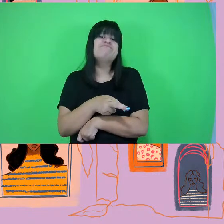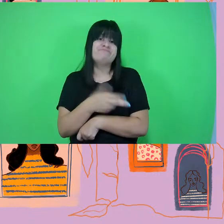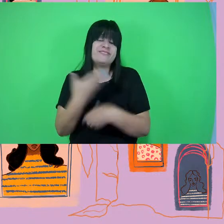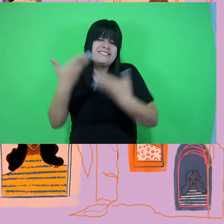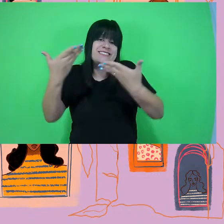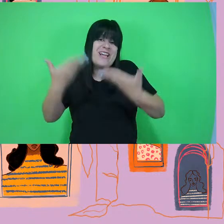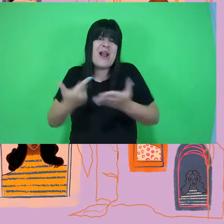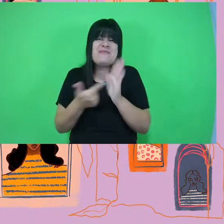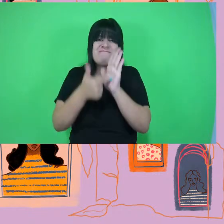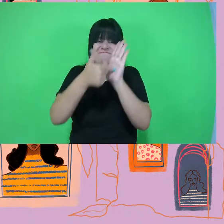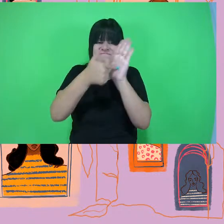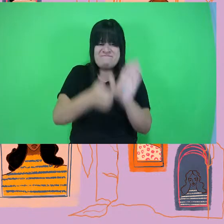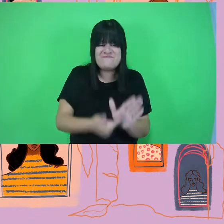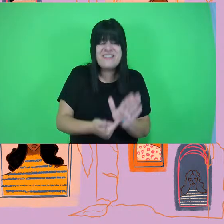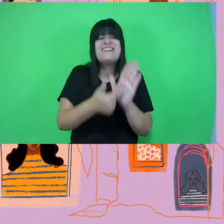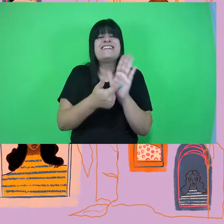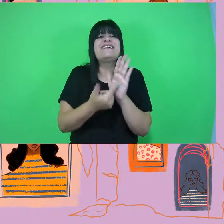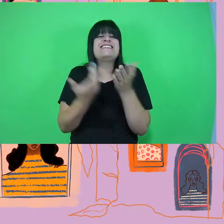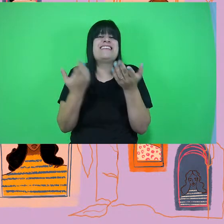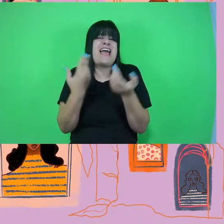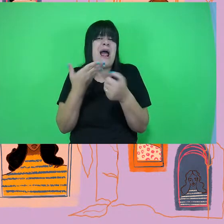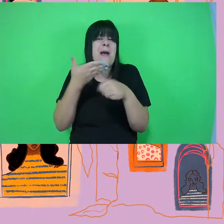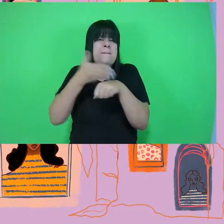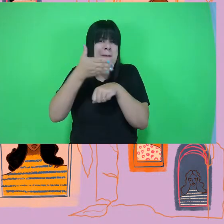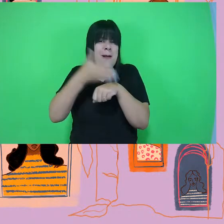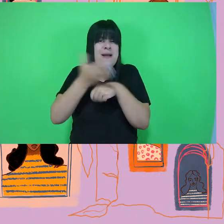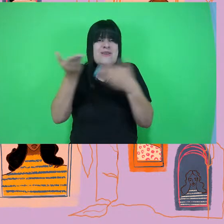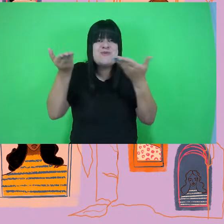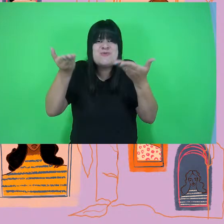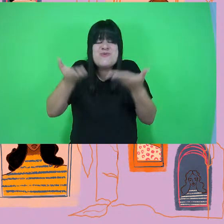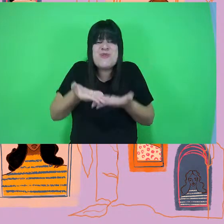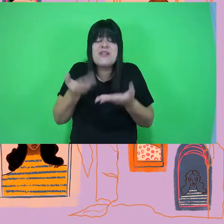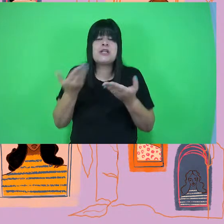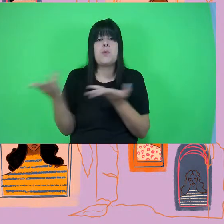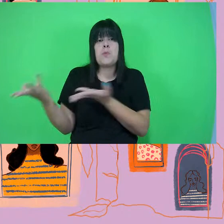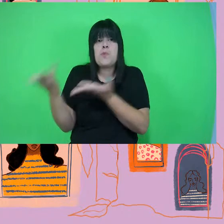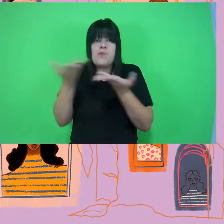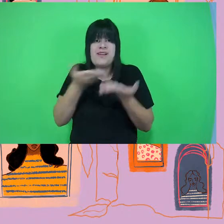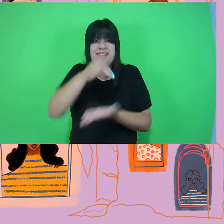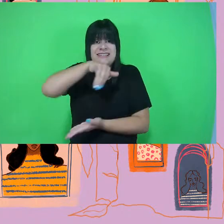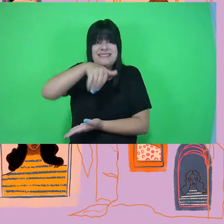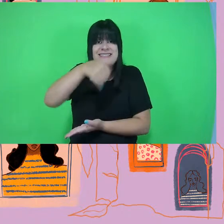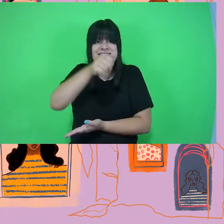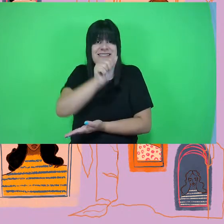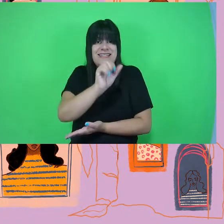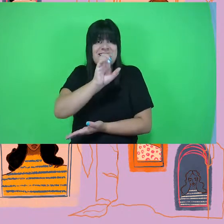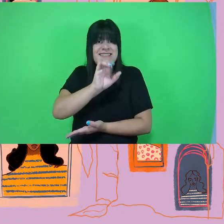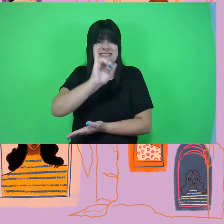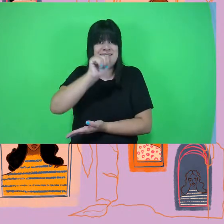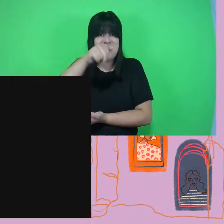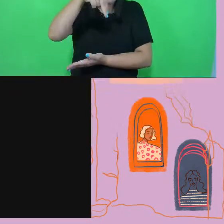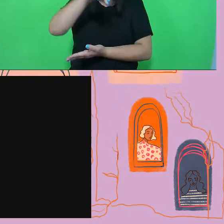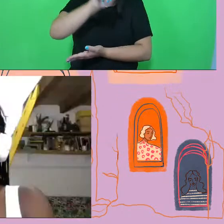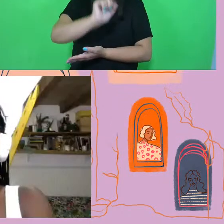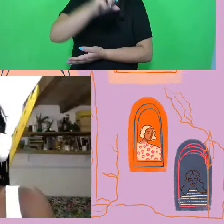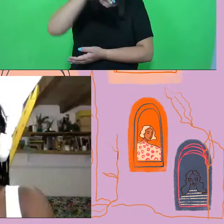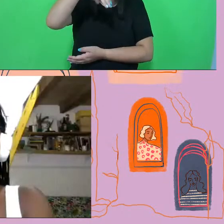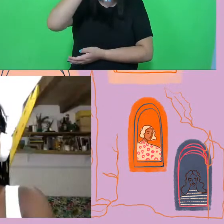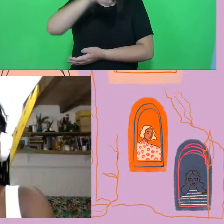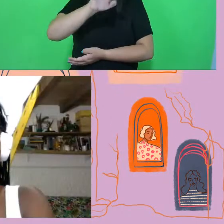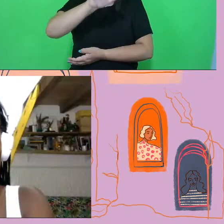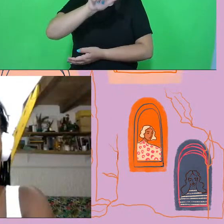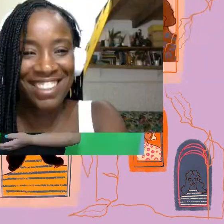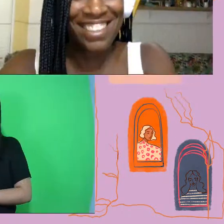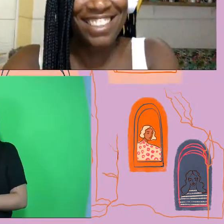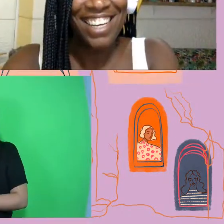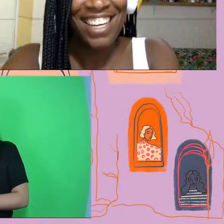momento de apresentar as integrantes da nossa roda de conversa, então eu convido a Jaciana Melquiades para chegar mais.